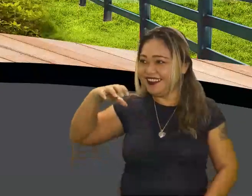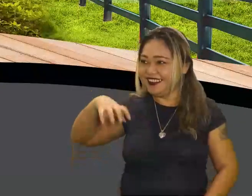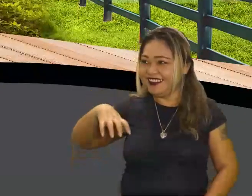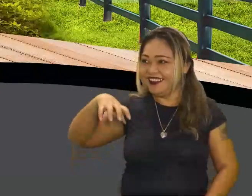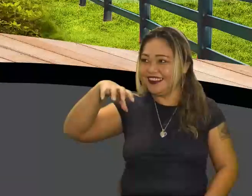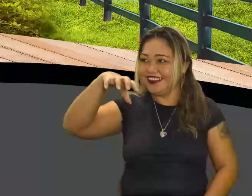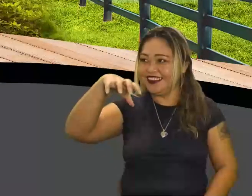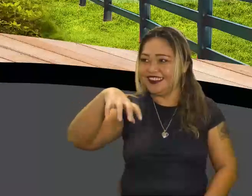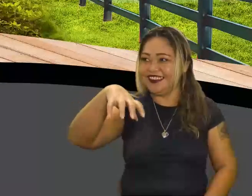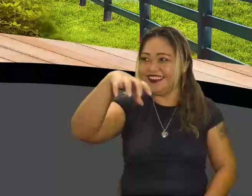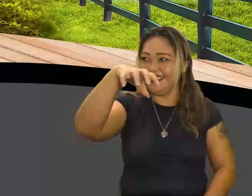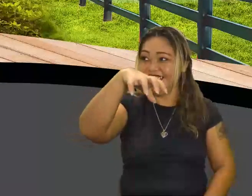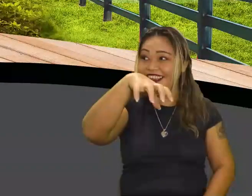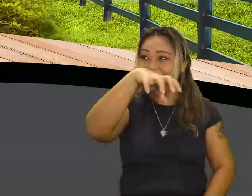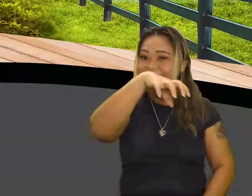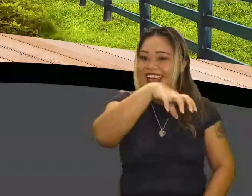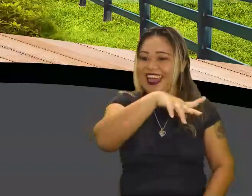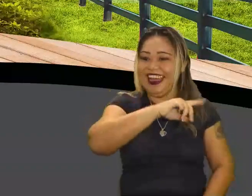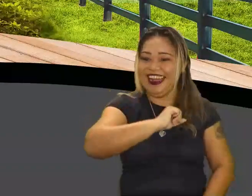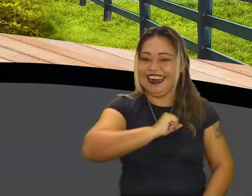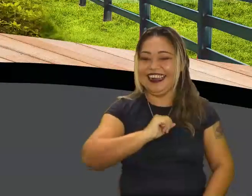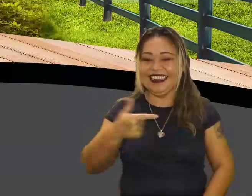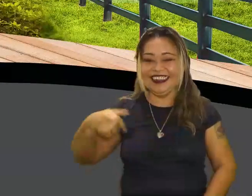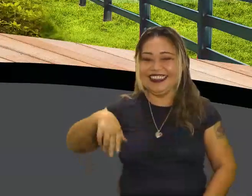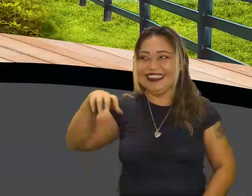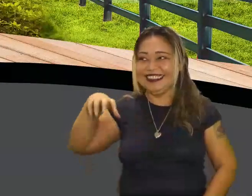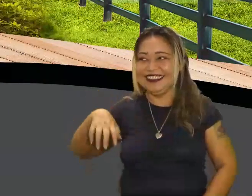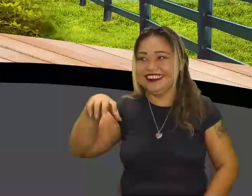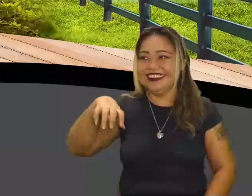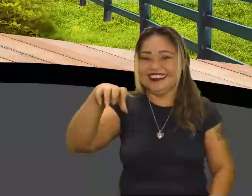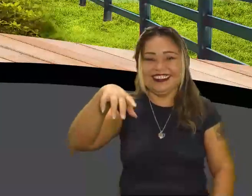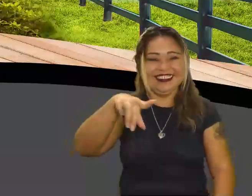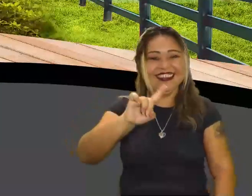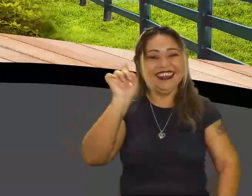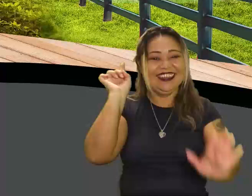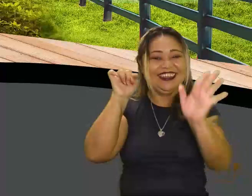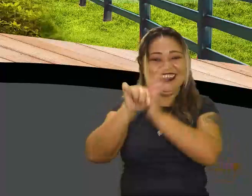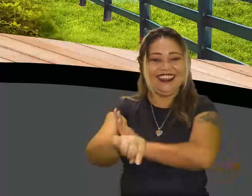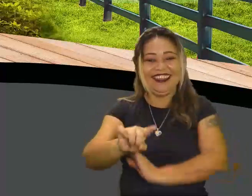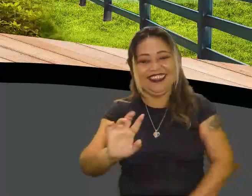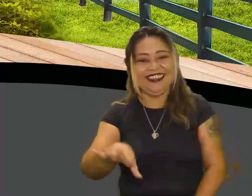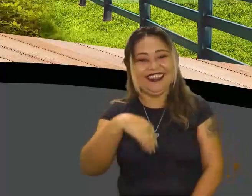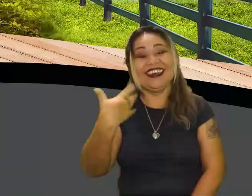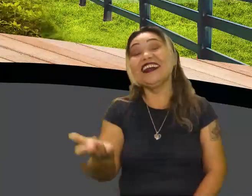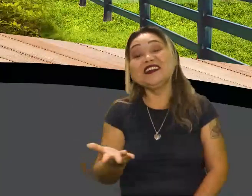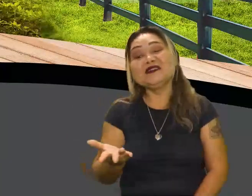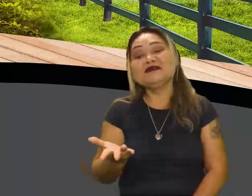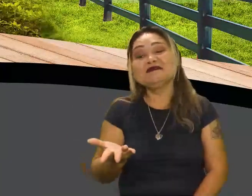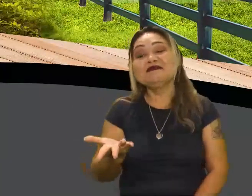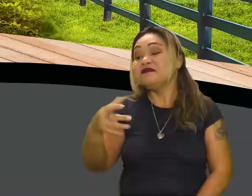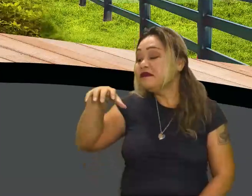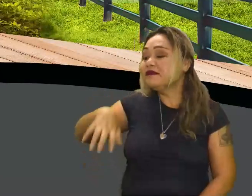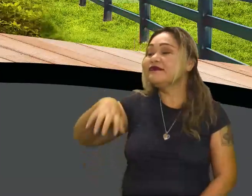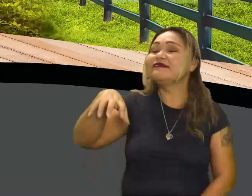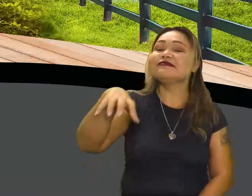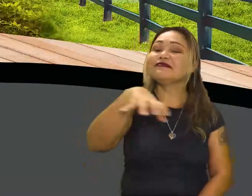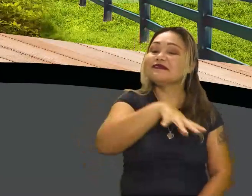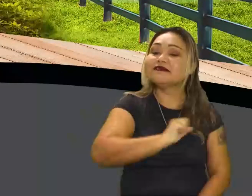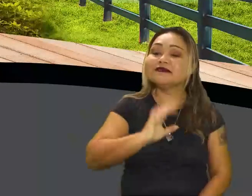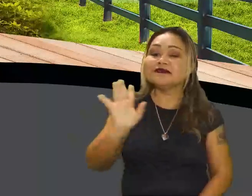repartições. Só que aqui a gente chama de setorização. Então, a pergunta quer saber quais são os